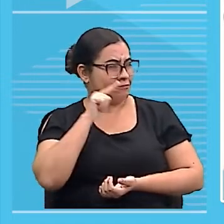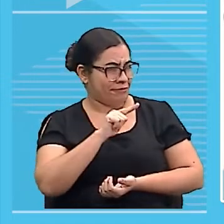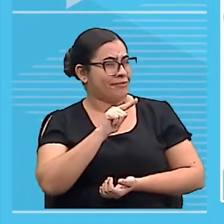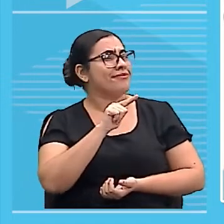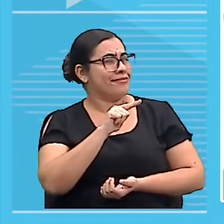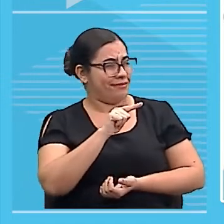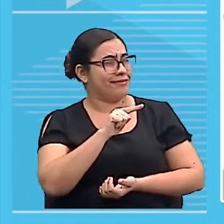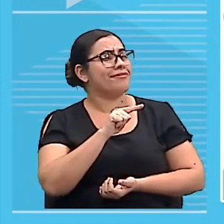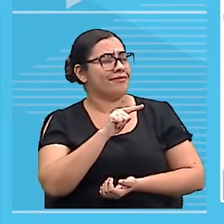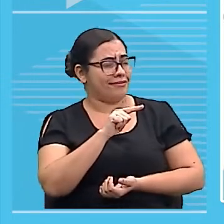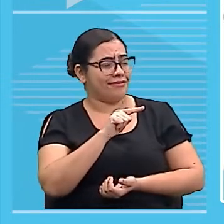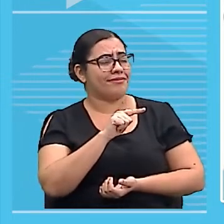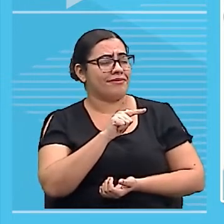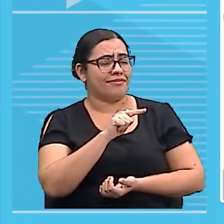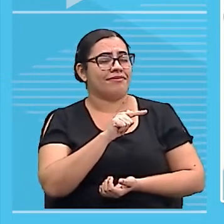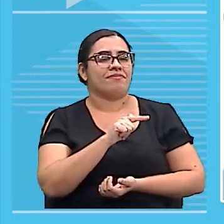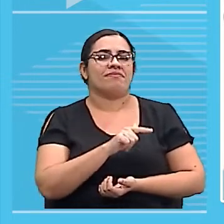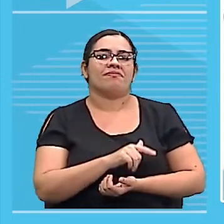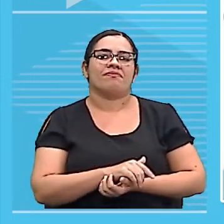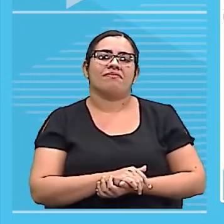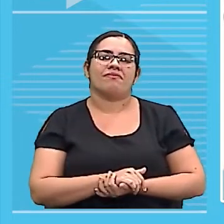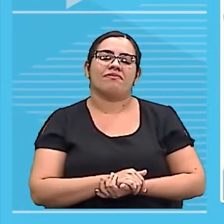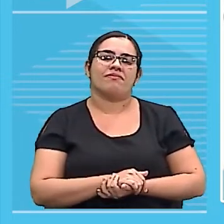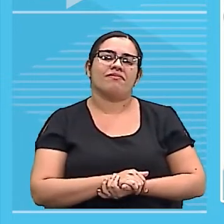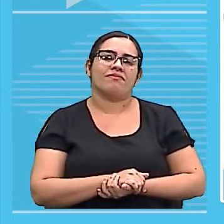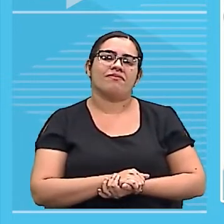da Olha aí